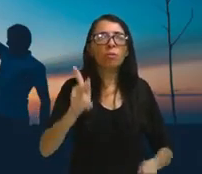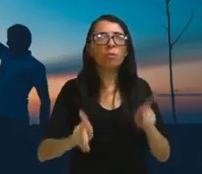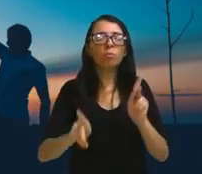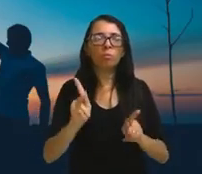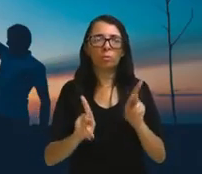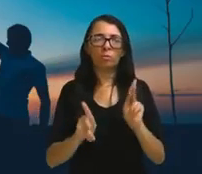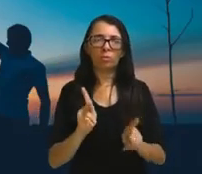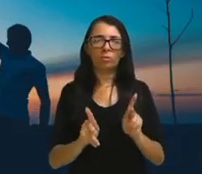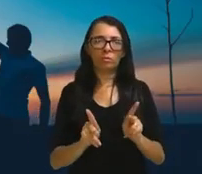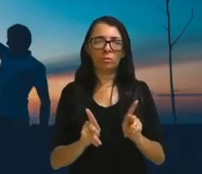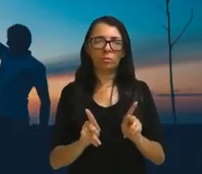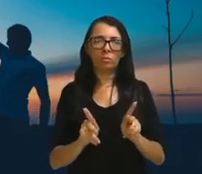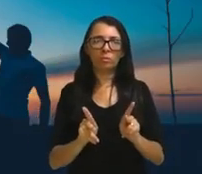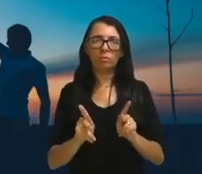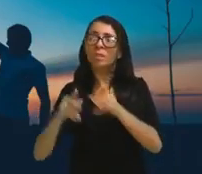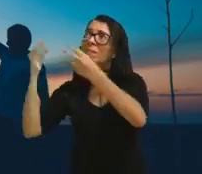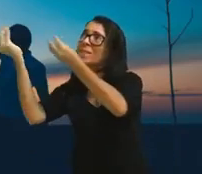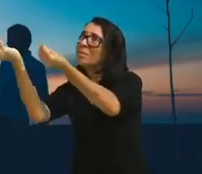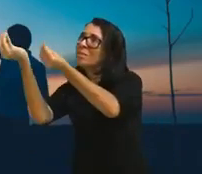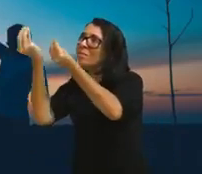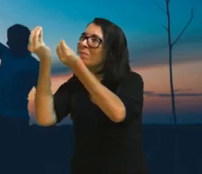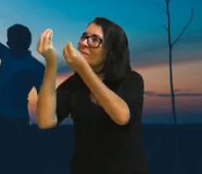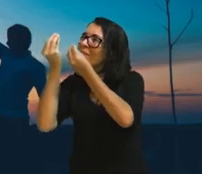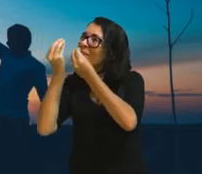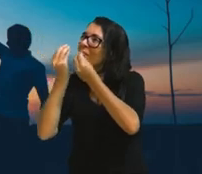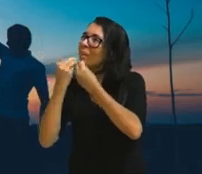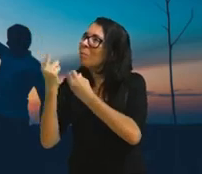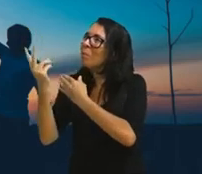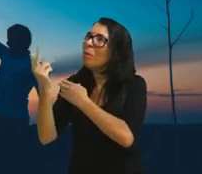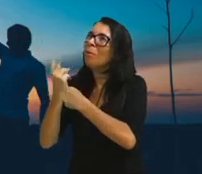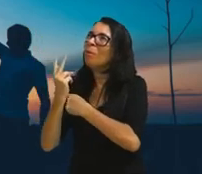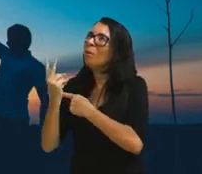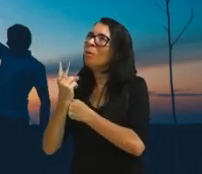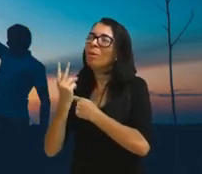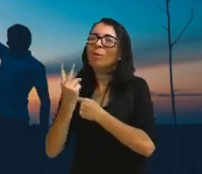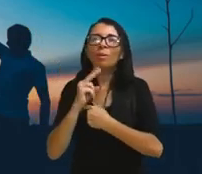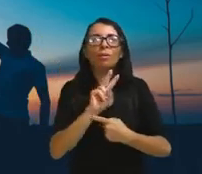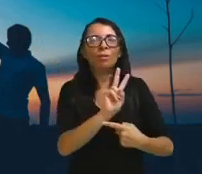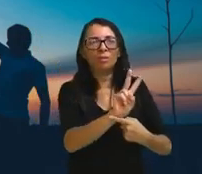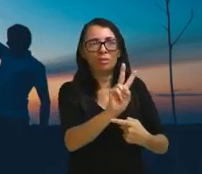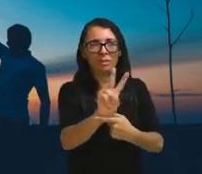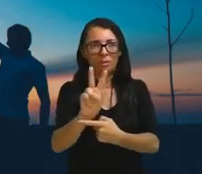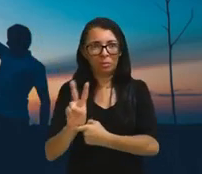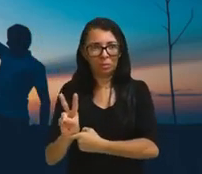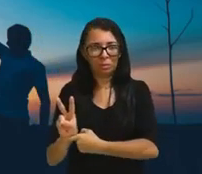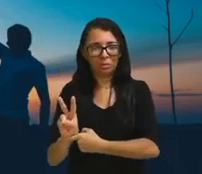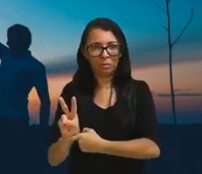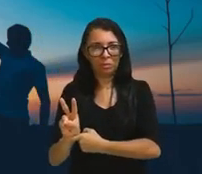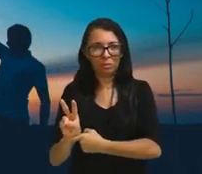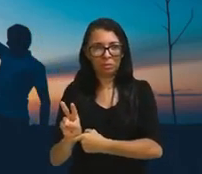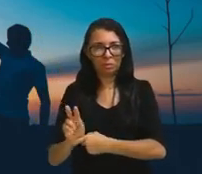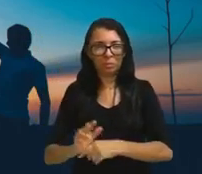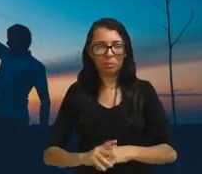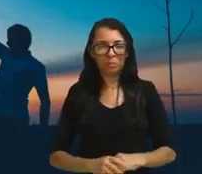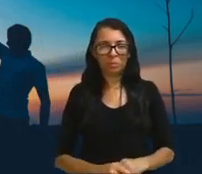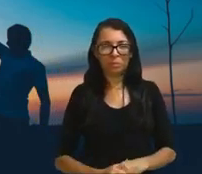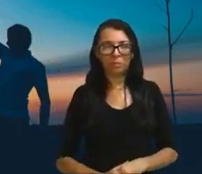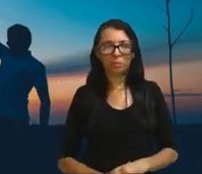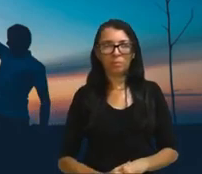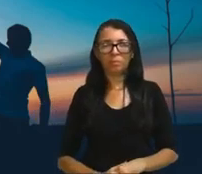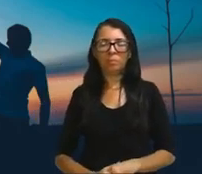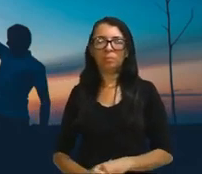proteção do Senhor, procure abrigar-se em Deus, procure habitar em